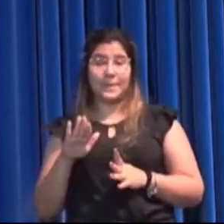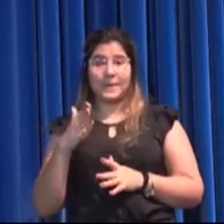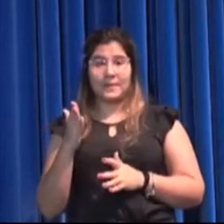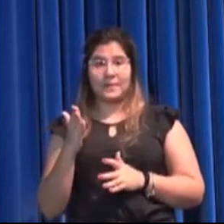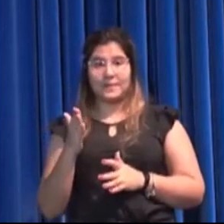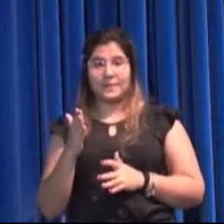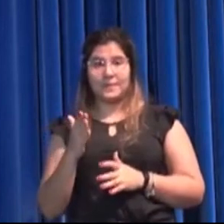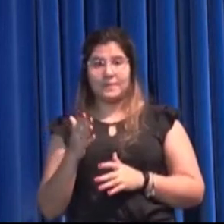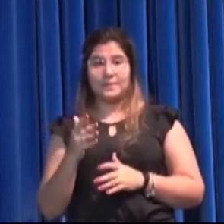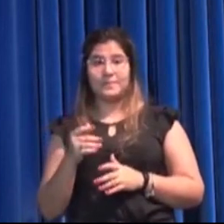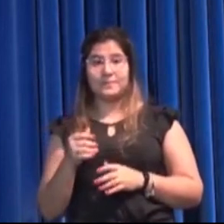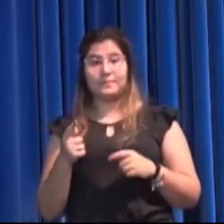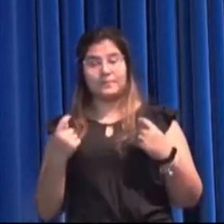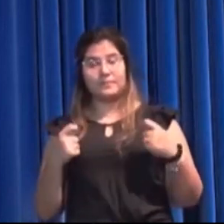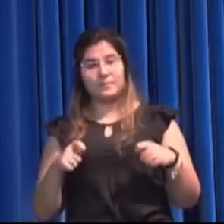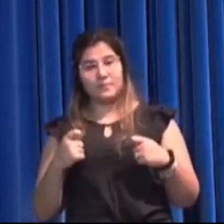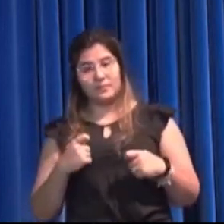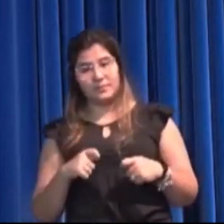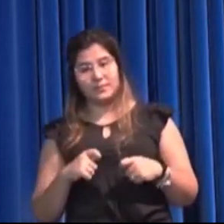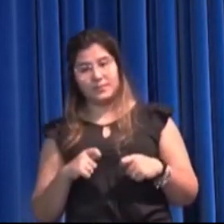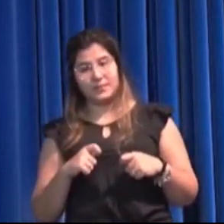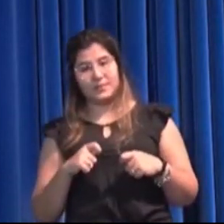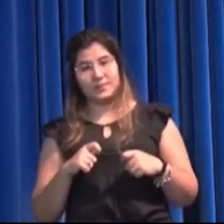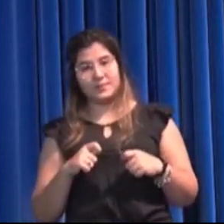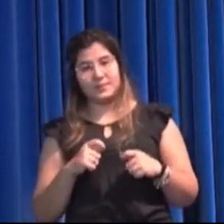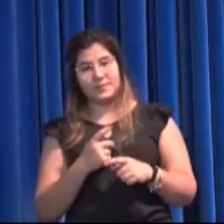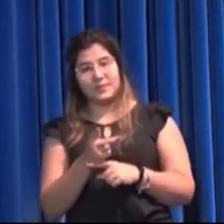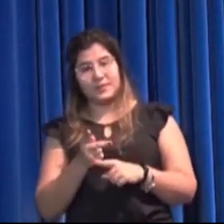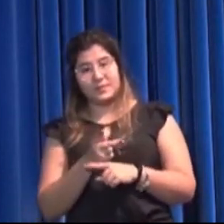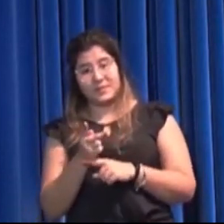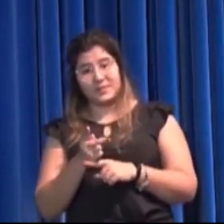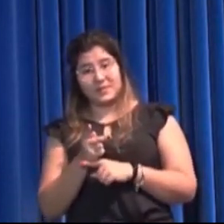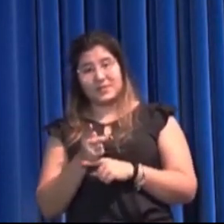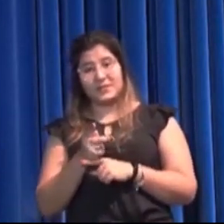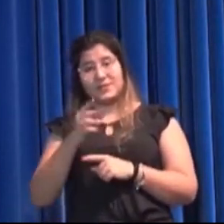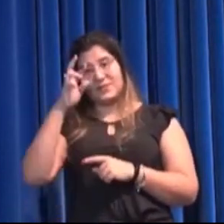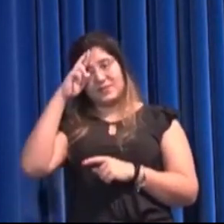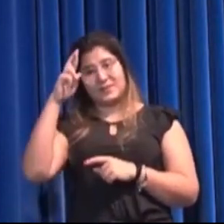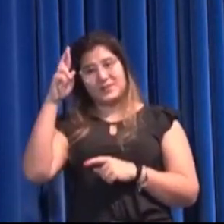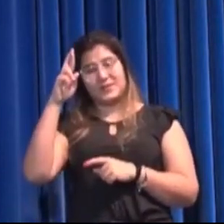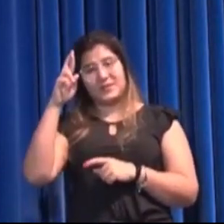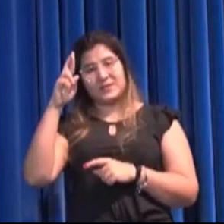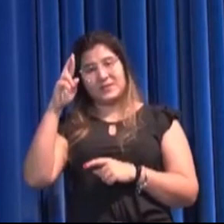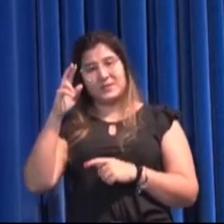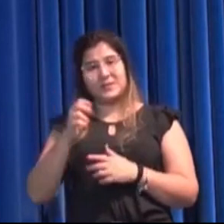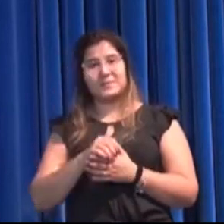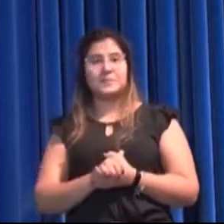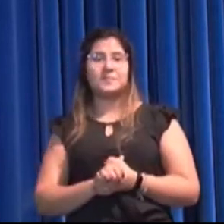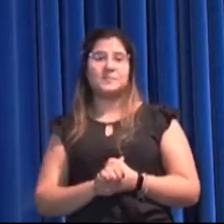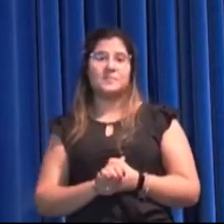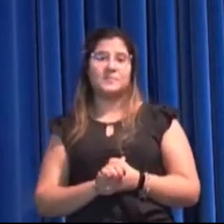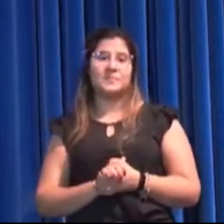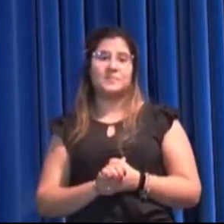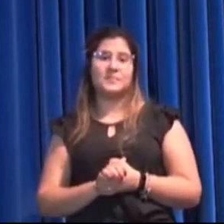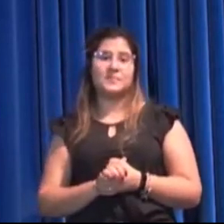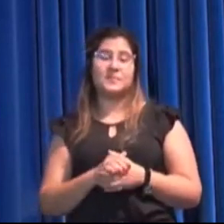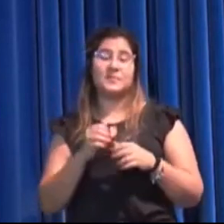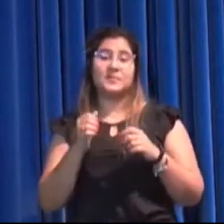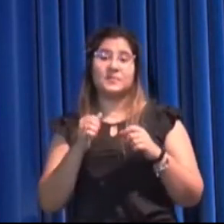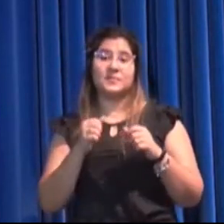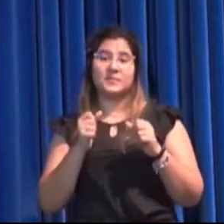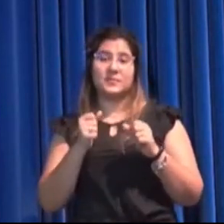Então, nós devemos buscar no Senhor, nós devemos buscar mudança de